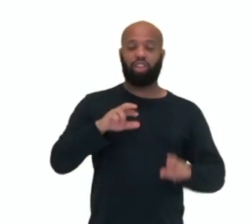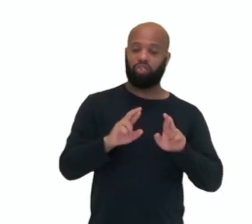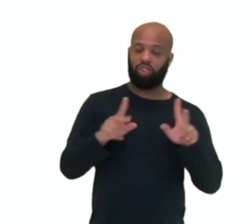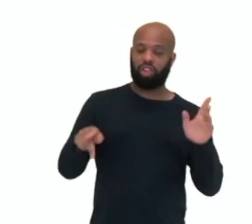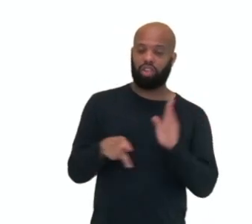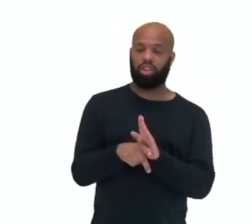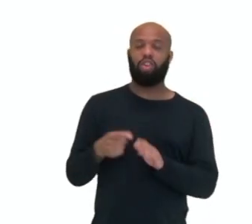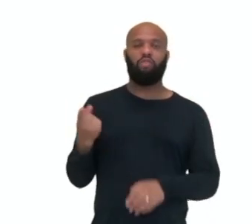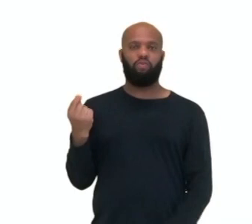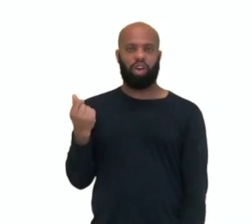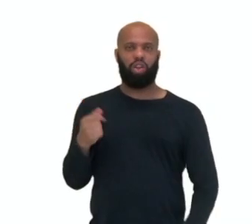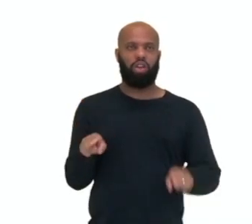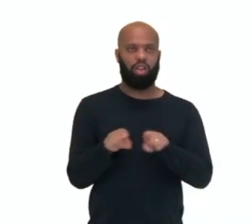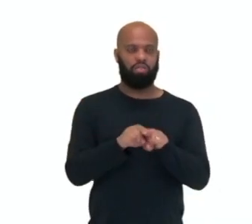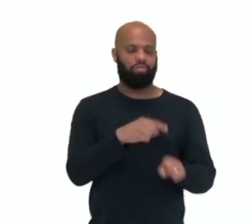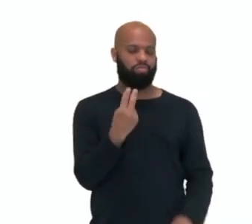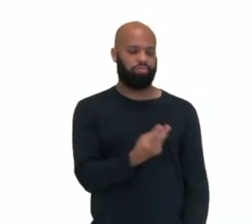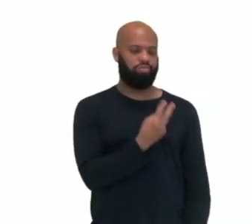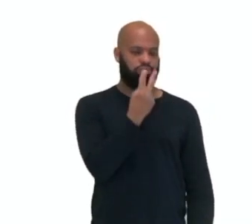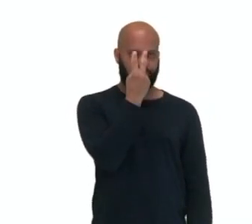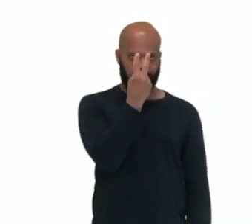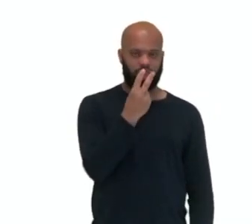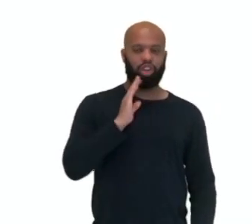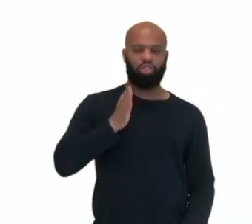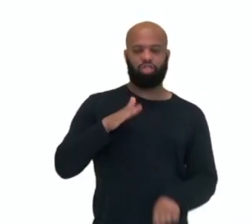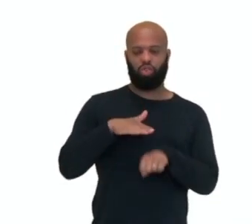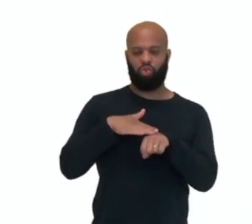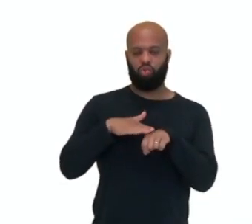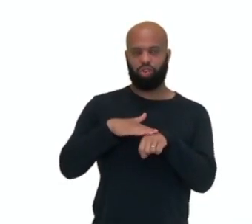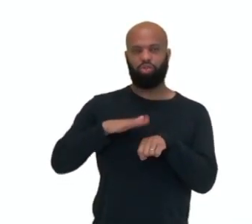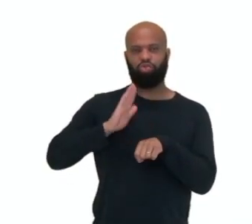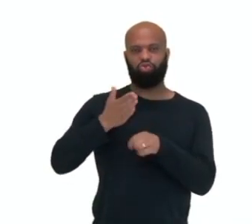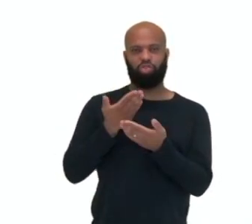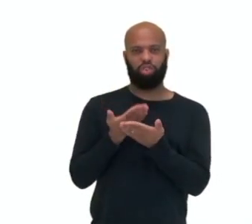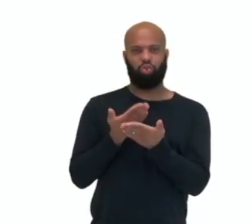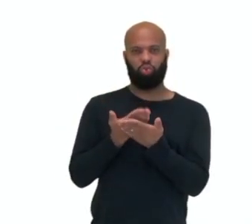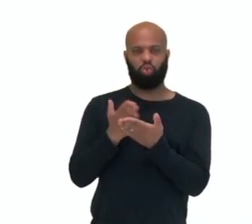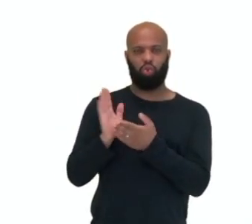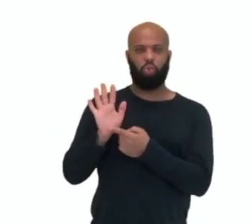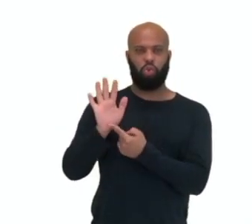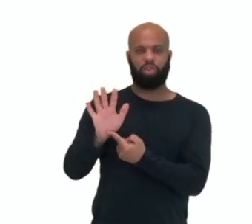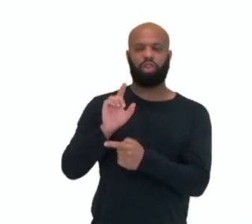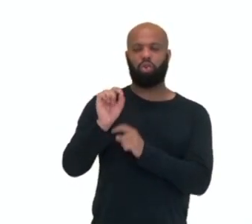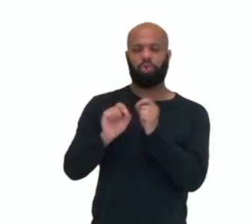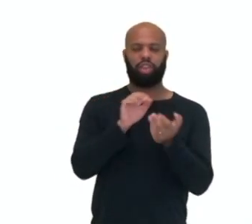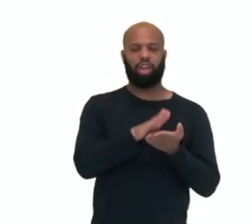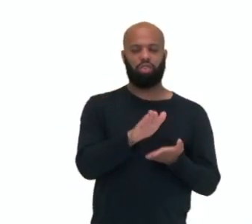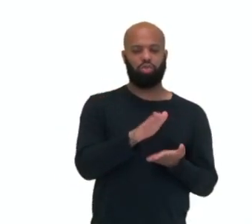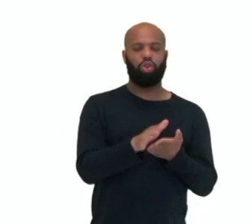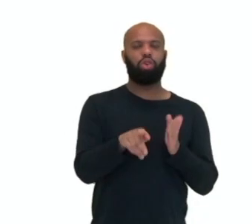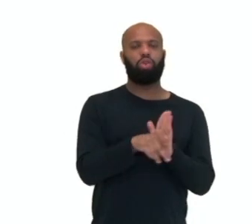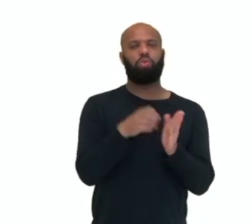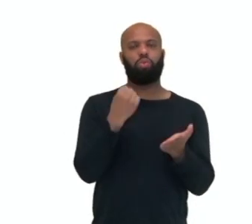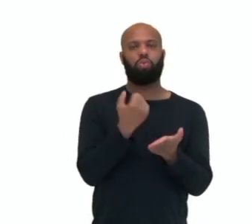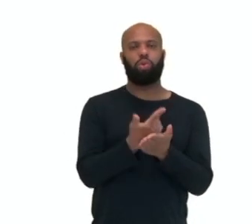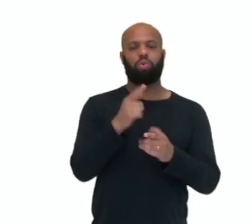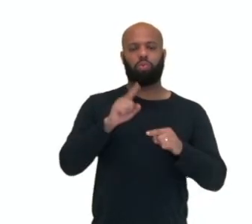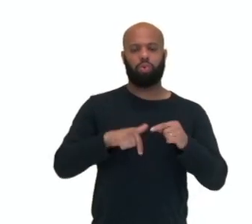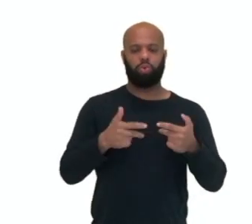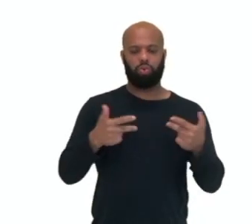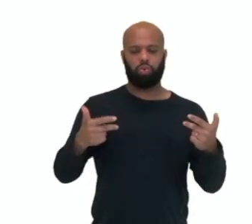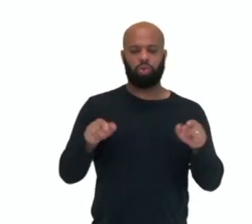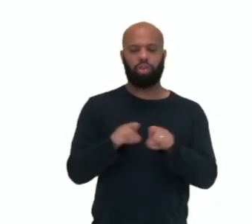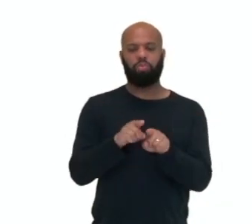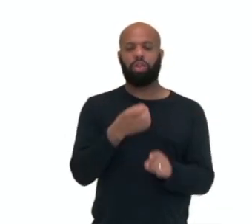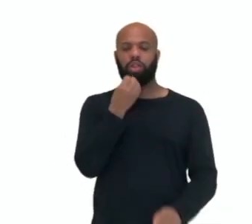preço e o valor que a gente conversou ali, da quantia gasta na compra de um produto e os benefícios que ele trará ou